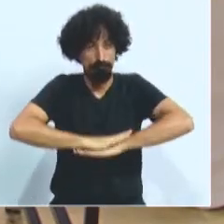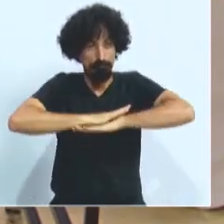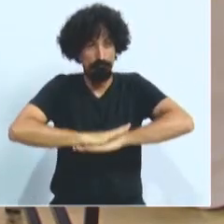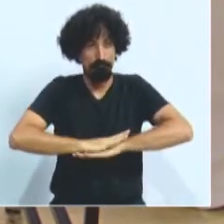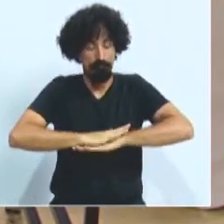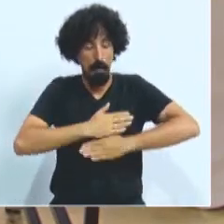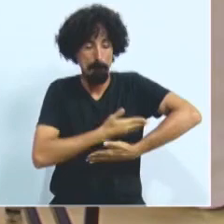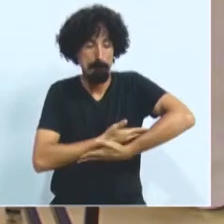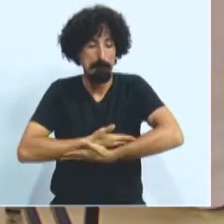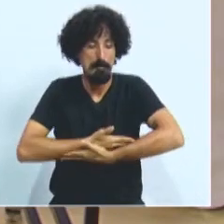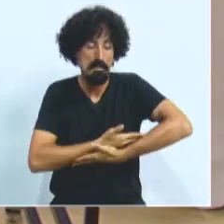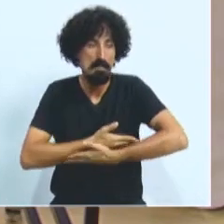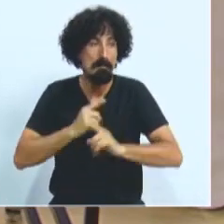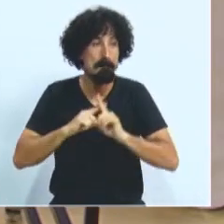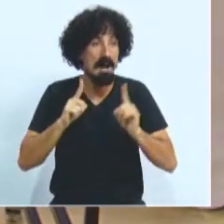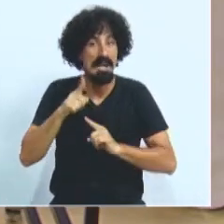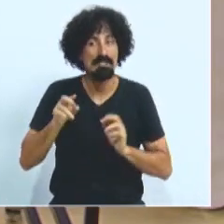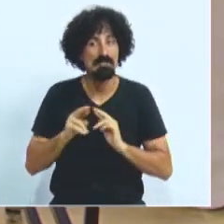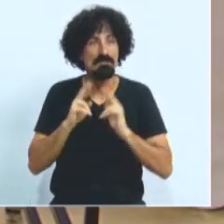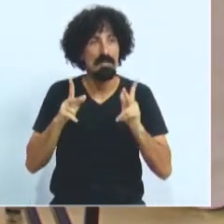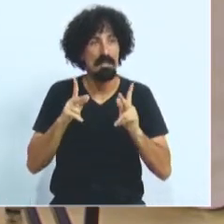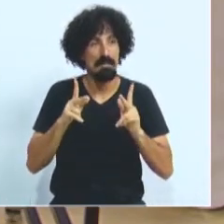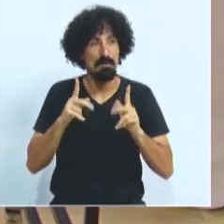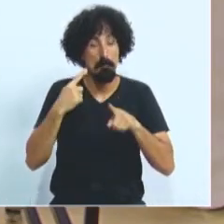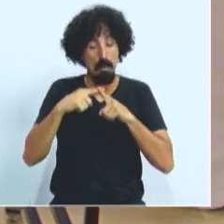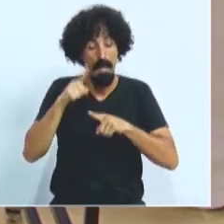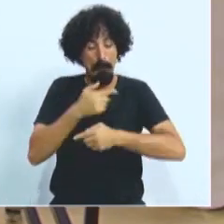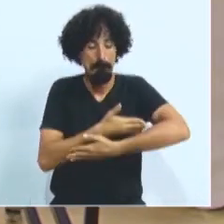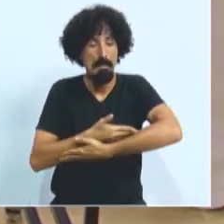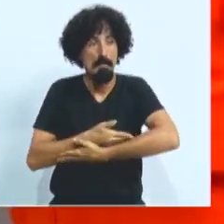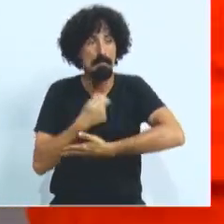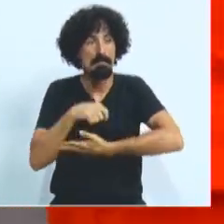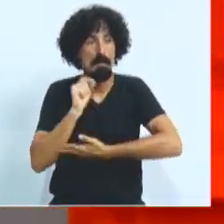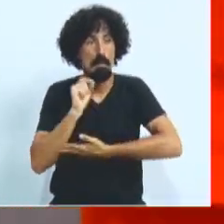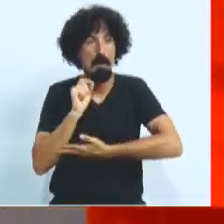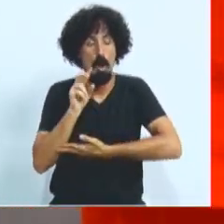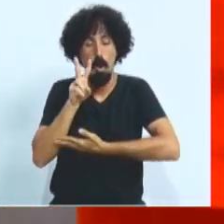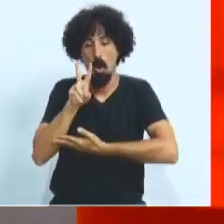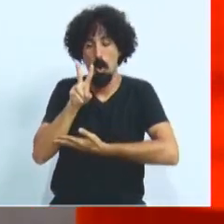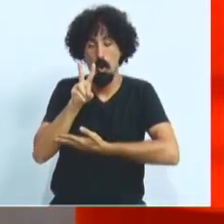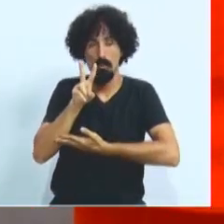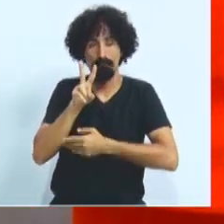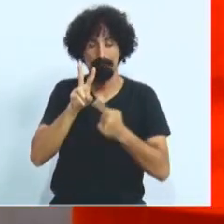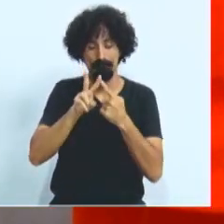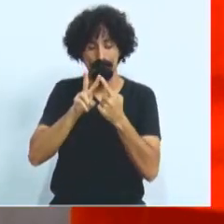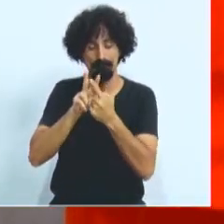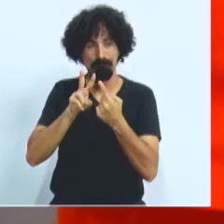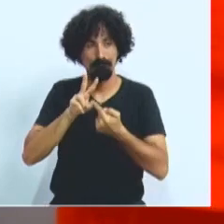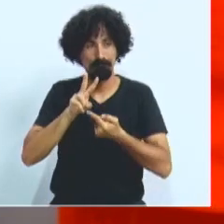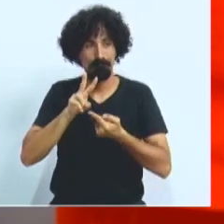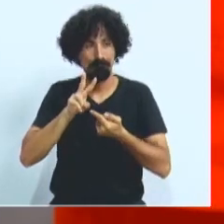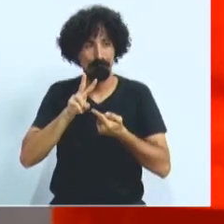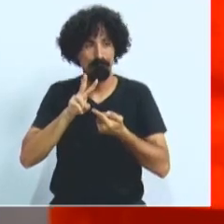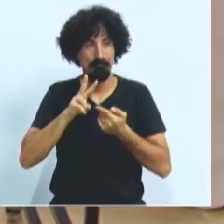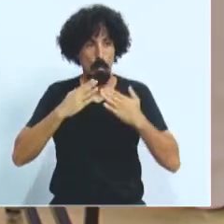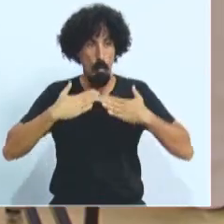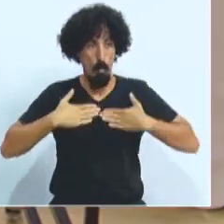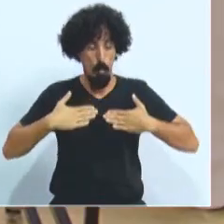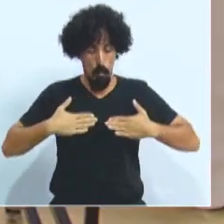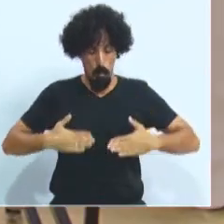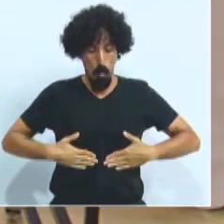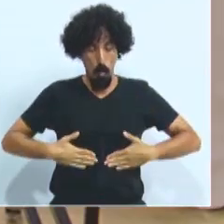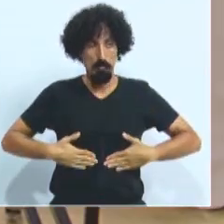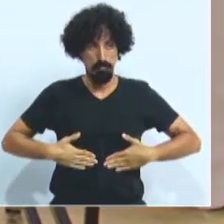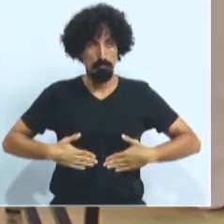respiratória, né? A manobra de reanimação cardiopulmonar é da mesma forma, se não tiver onde colocar a criança numa superfície firme, segura